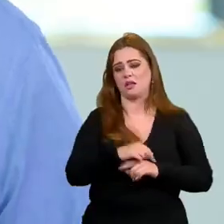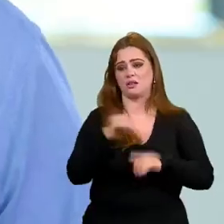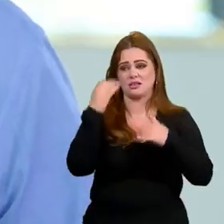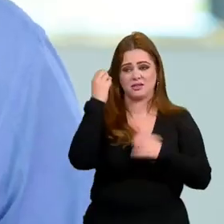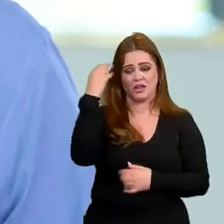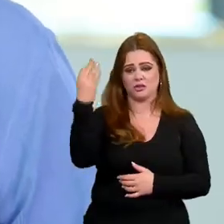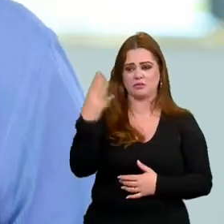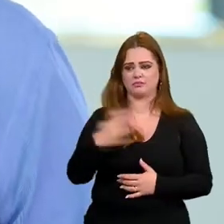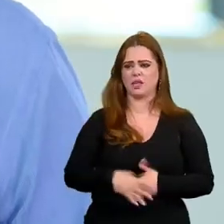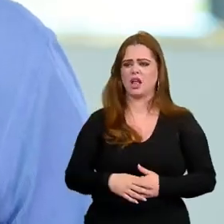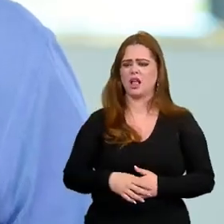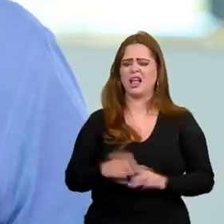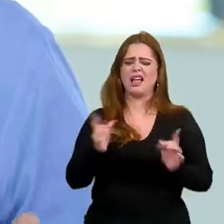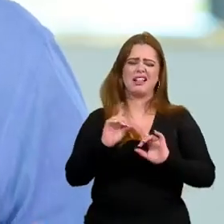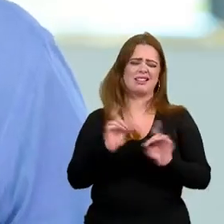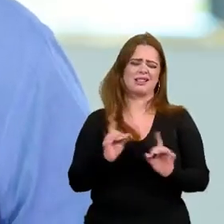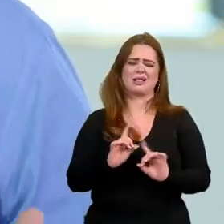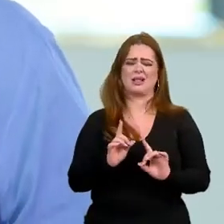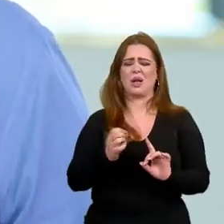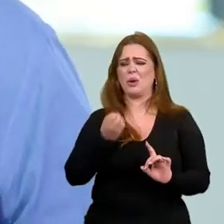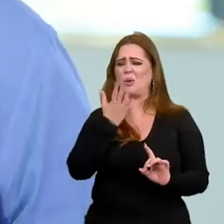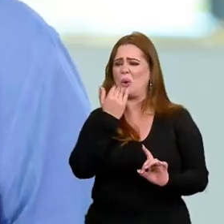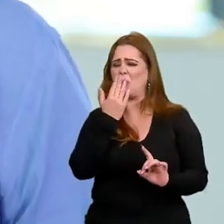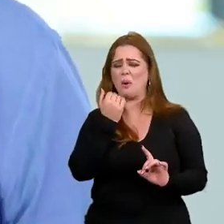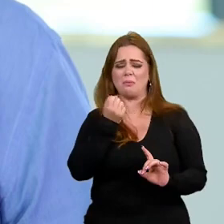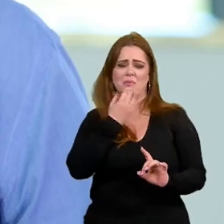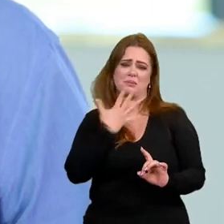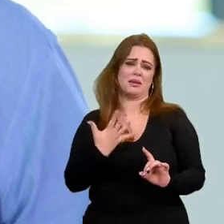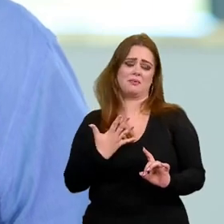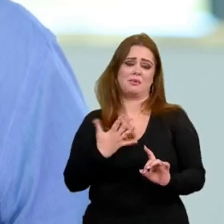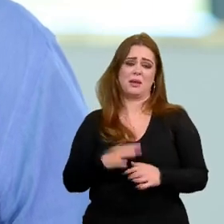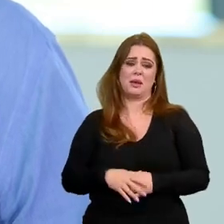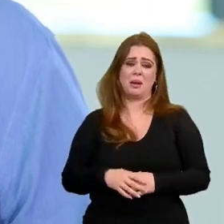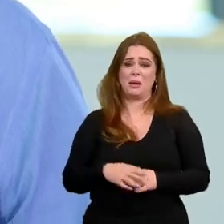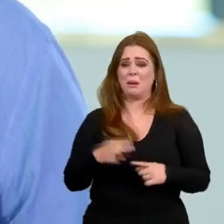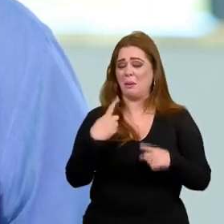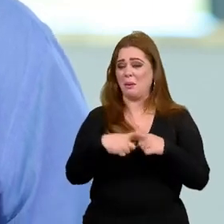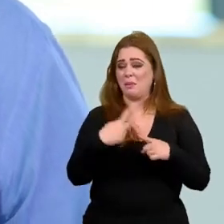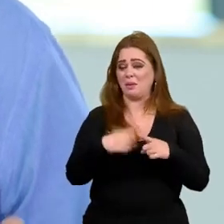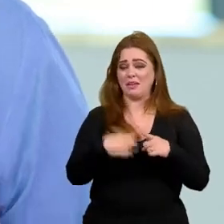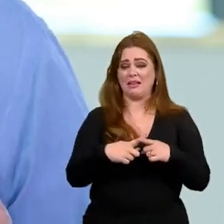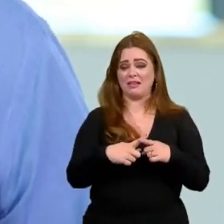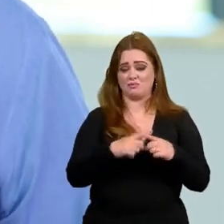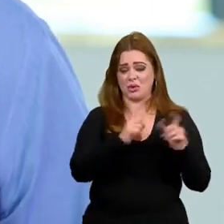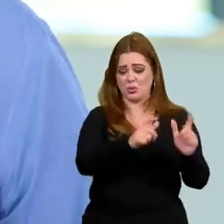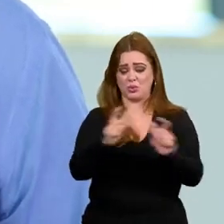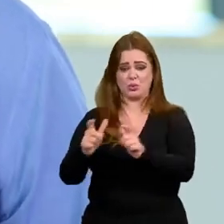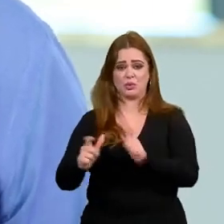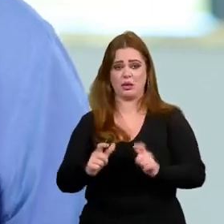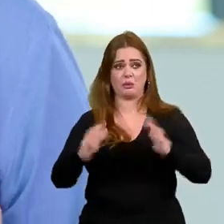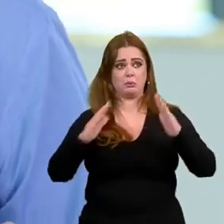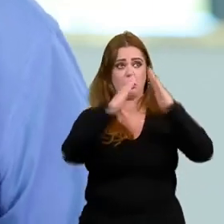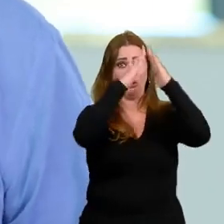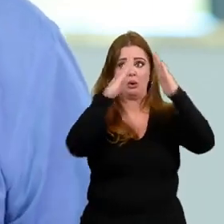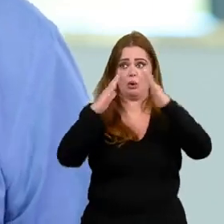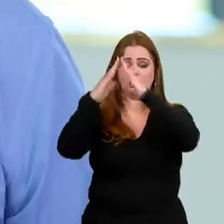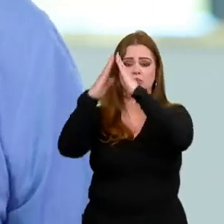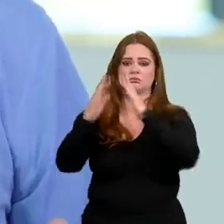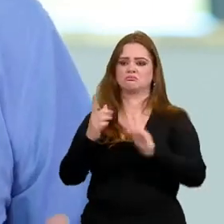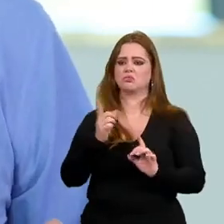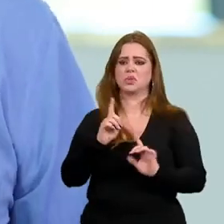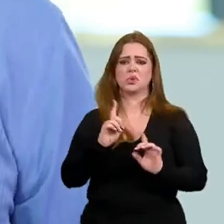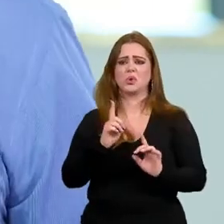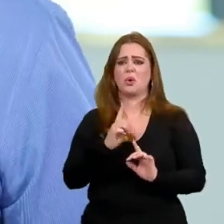bem. Primeiro porque em palácio você não come bem em lugar nenhum do mundo. Tá? Essa é a primeira coisa. A segunda